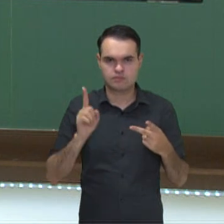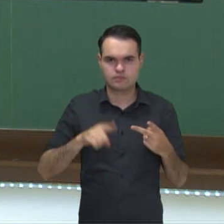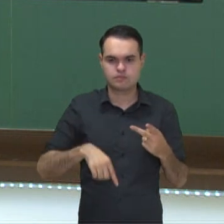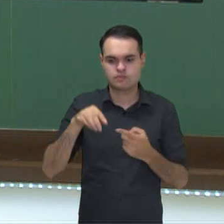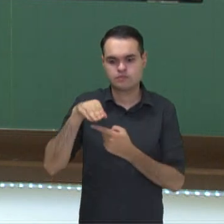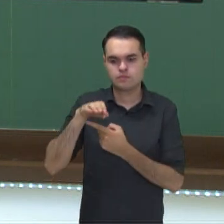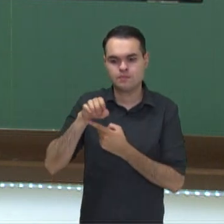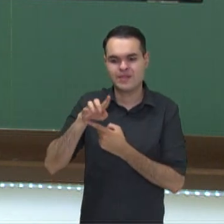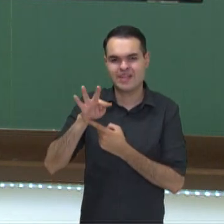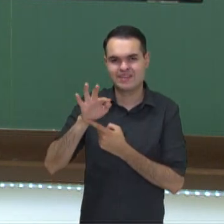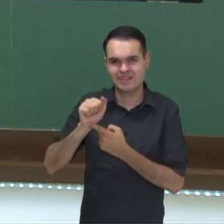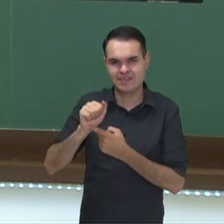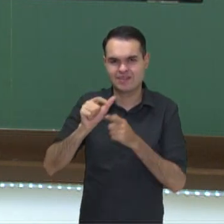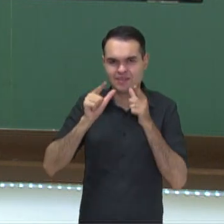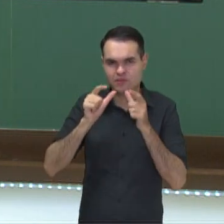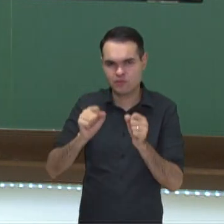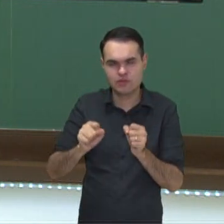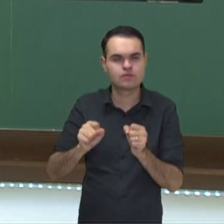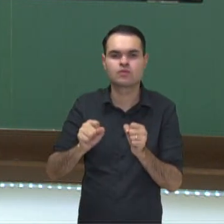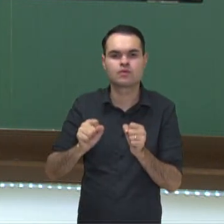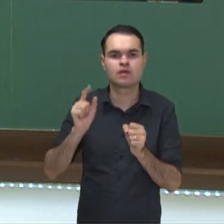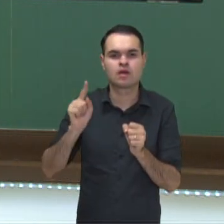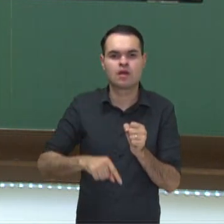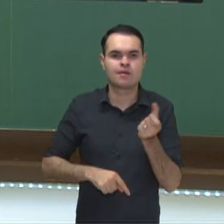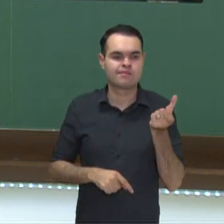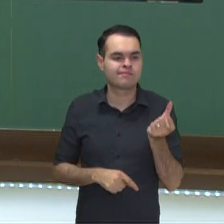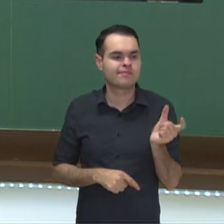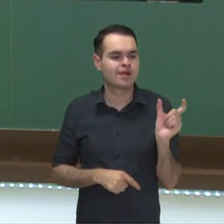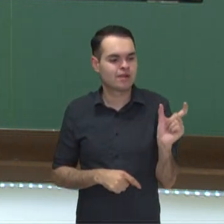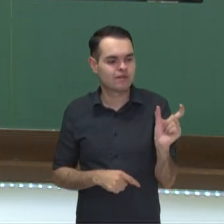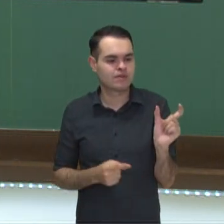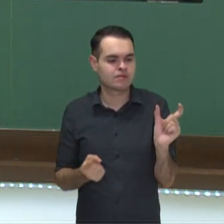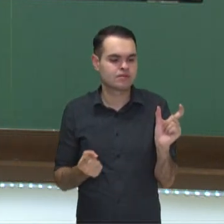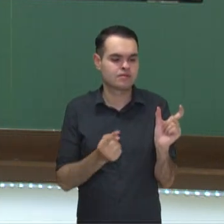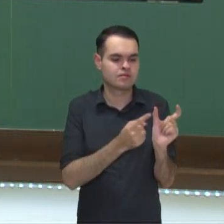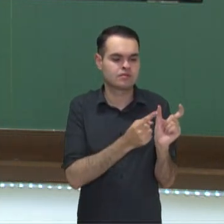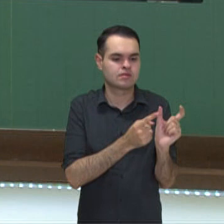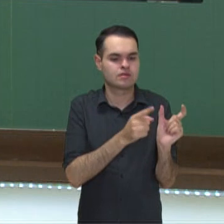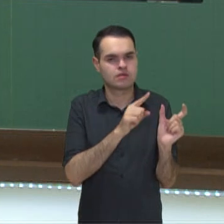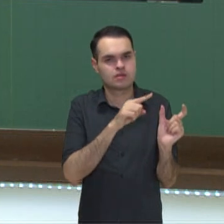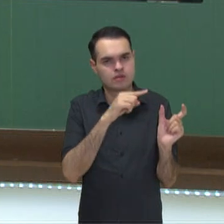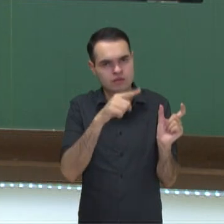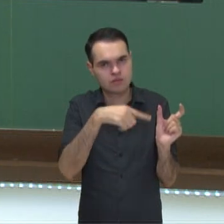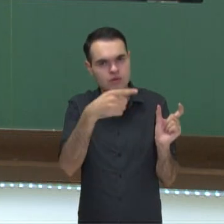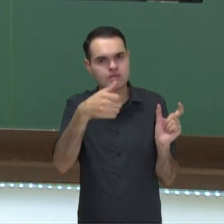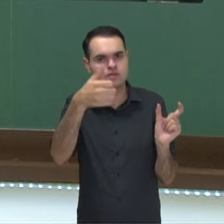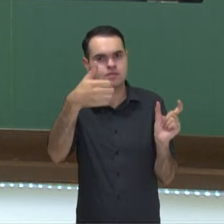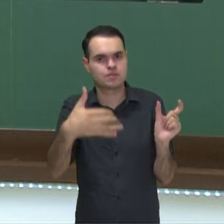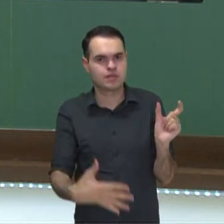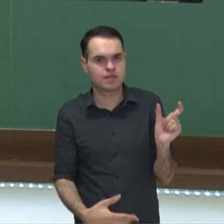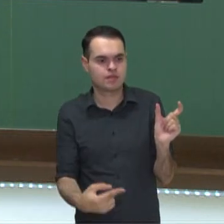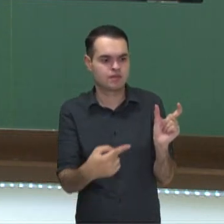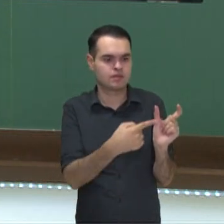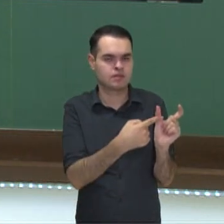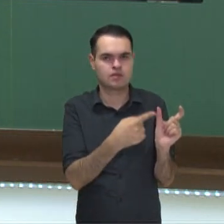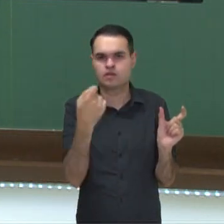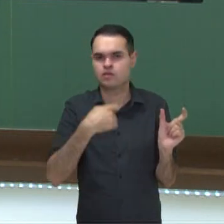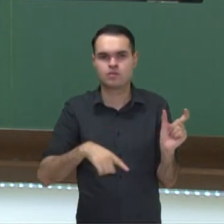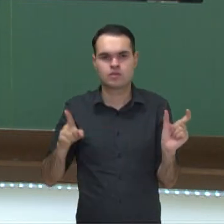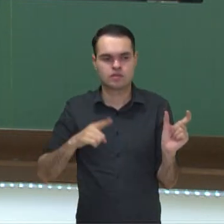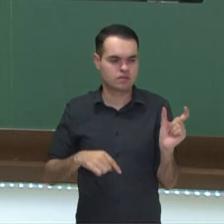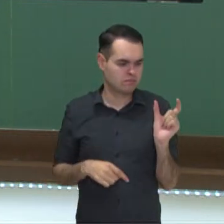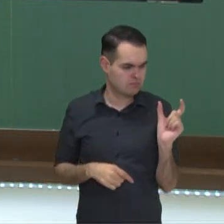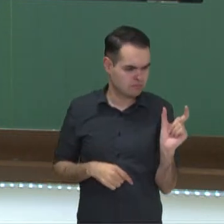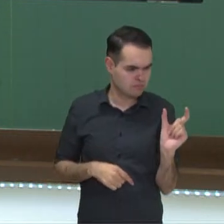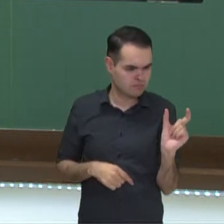metalinguístico, onde se apresenta uma palavra, um termo, e na sequência já se explica. Não é necessário o leitor ir atrás